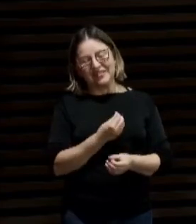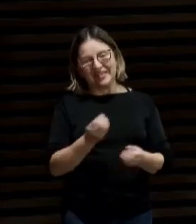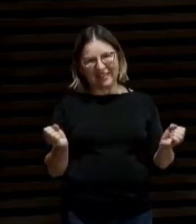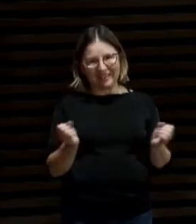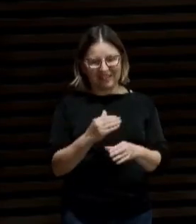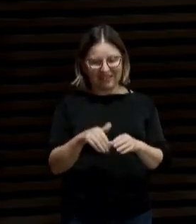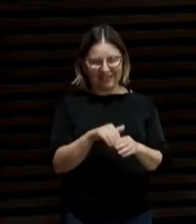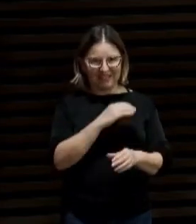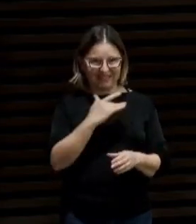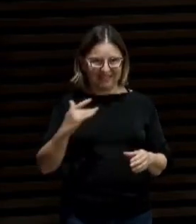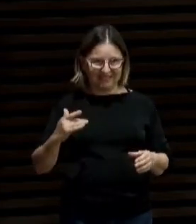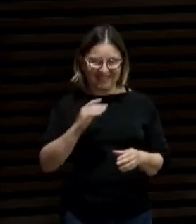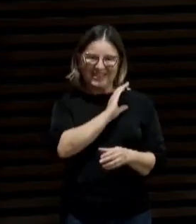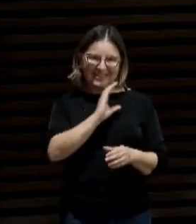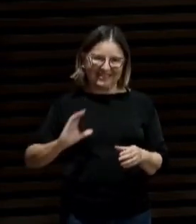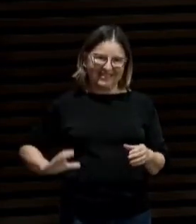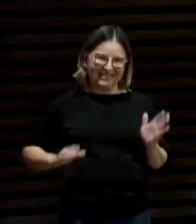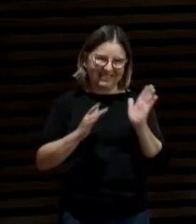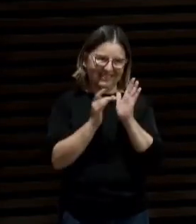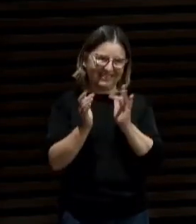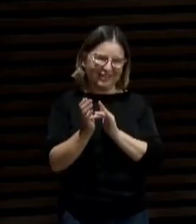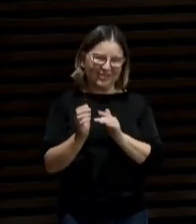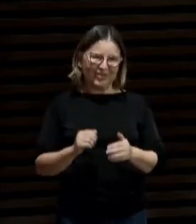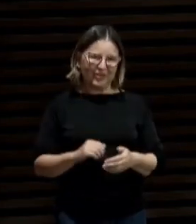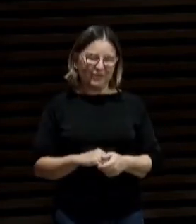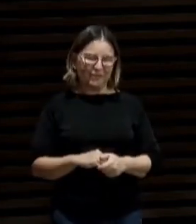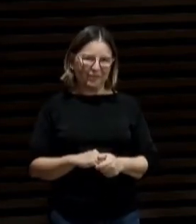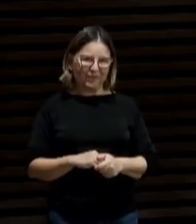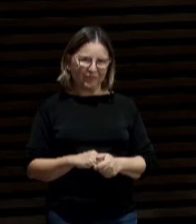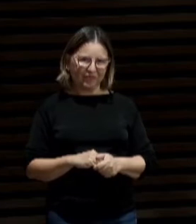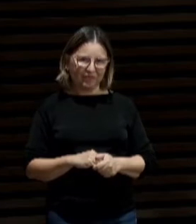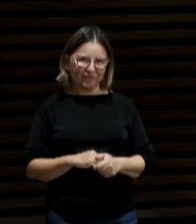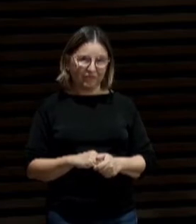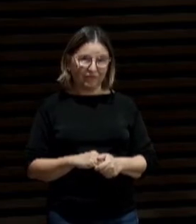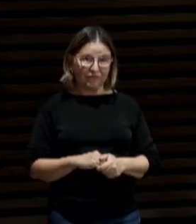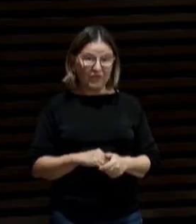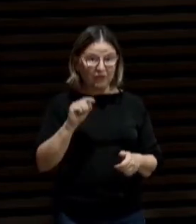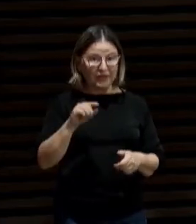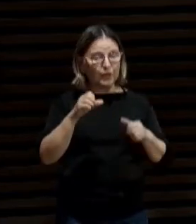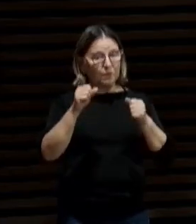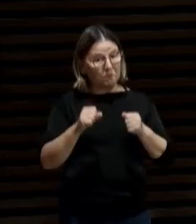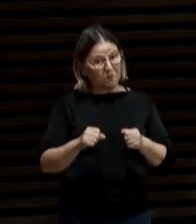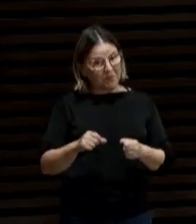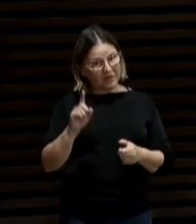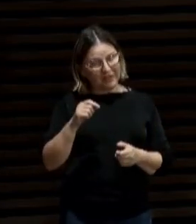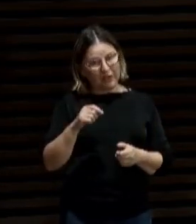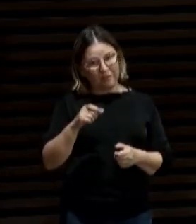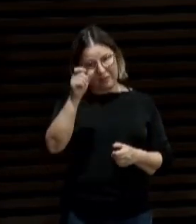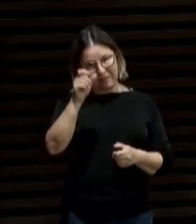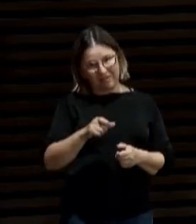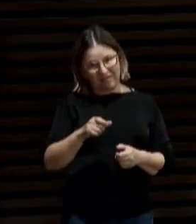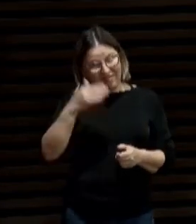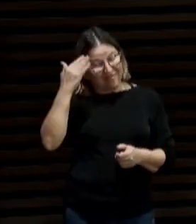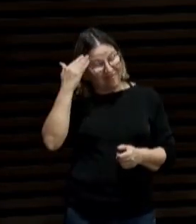vez, aqueles que nasceram de novo entendem claramente o que eu estou falando. Mas você pode ser uma pessoa que está sentada aqui no banco e não está entendendo